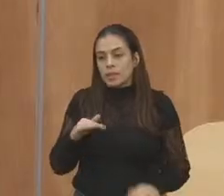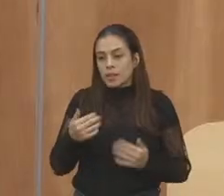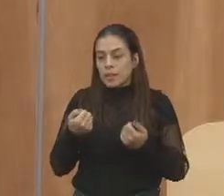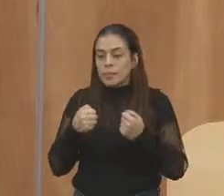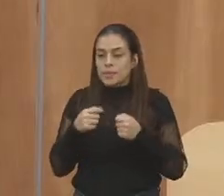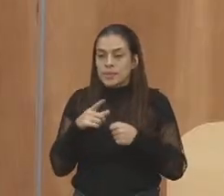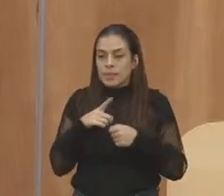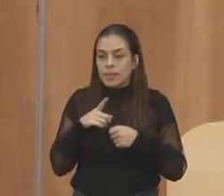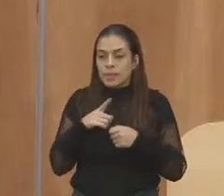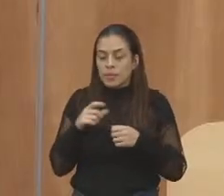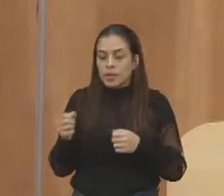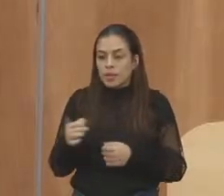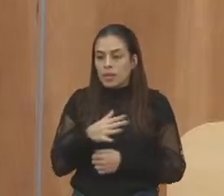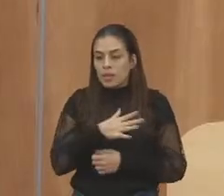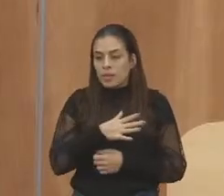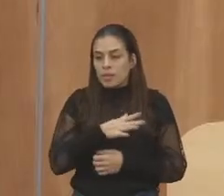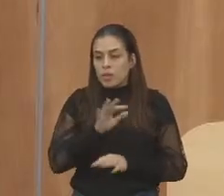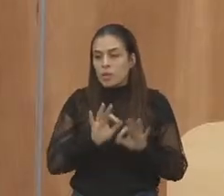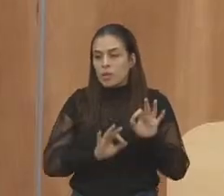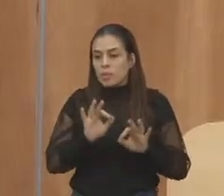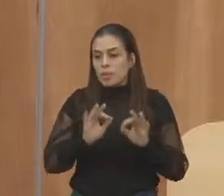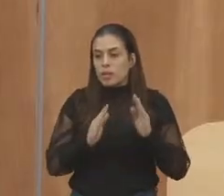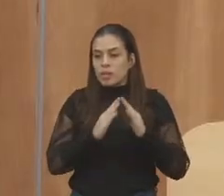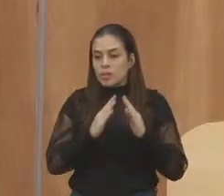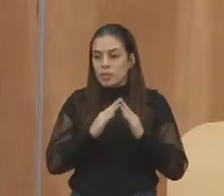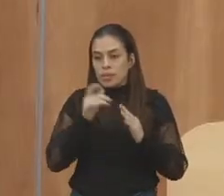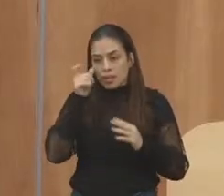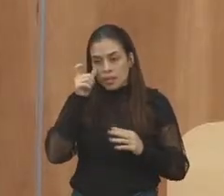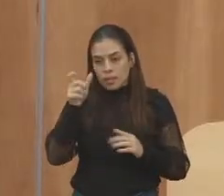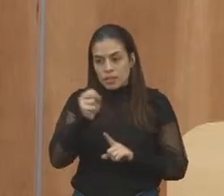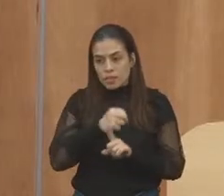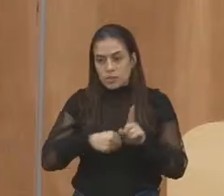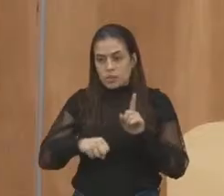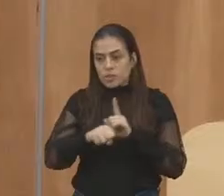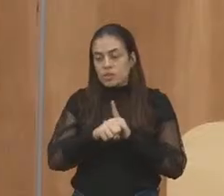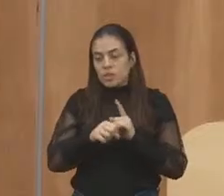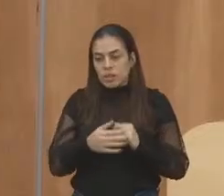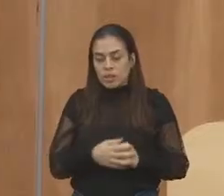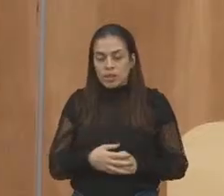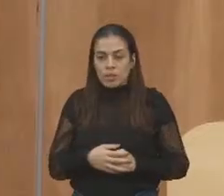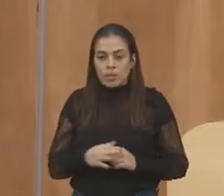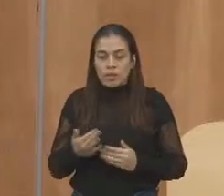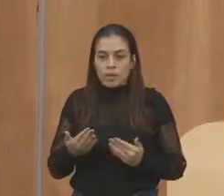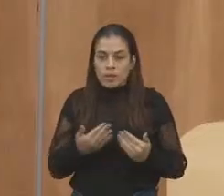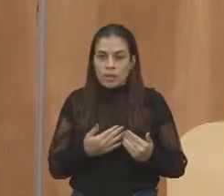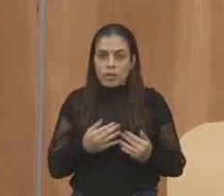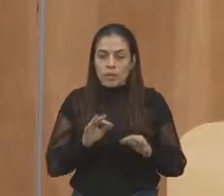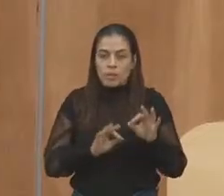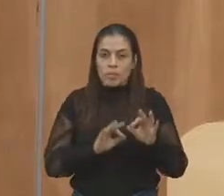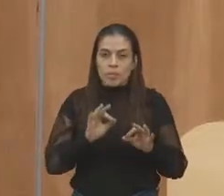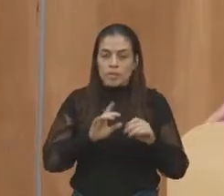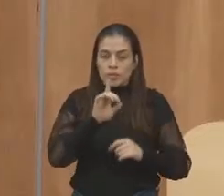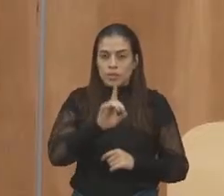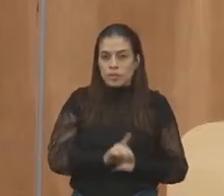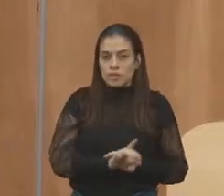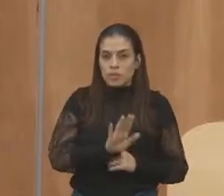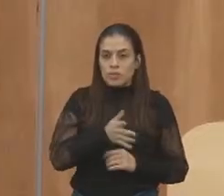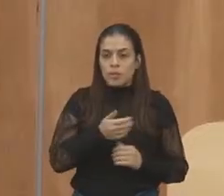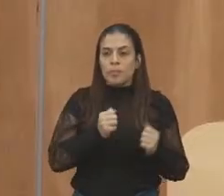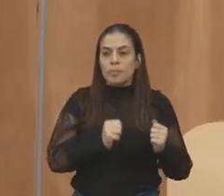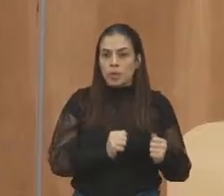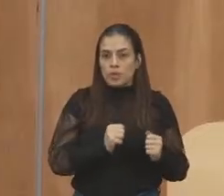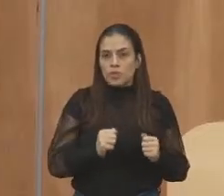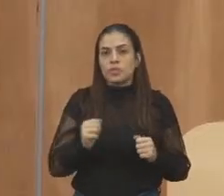precisa fazer uma atualização do plano de habitação de interesse social, que agora, dado que o plano diretor atualizou, a gente já está apto